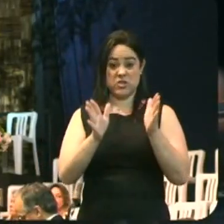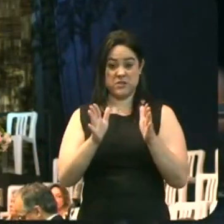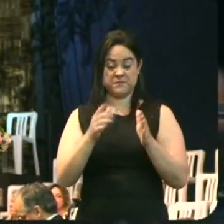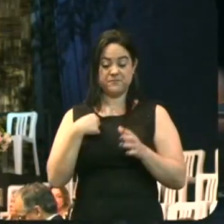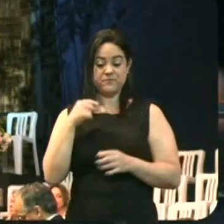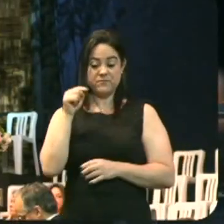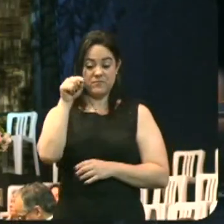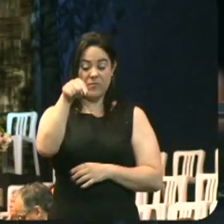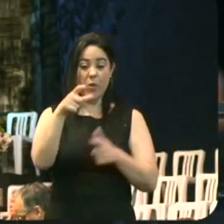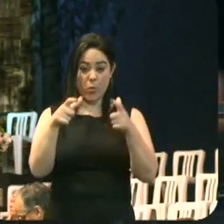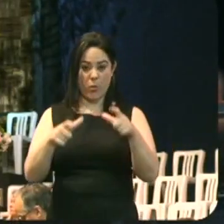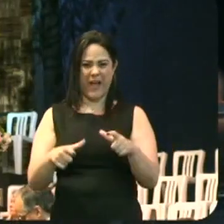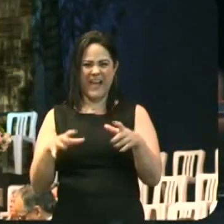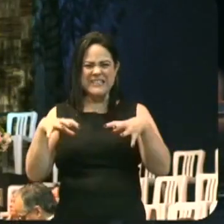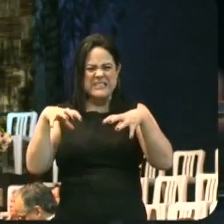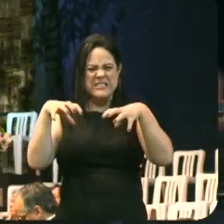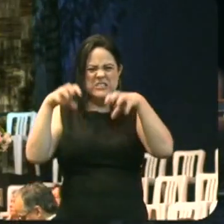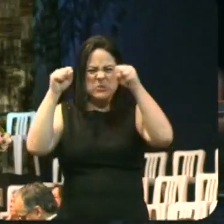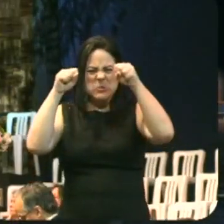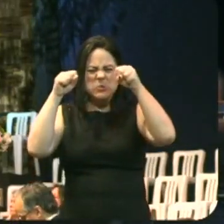lugar muito escuro,